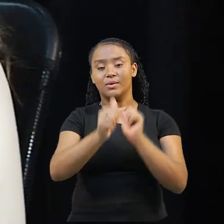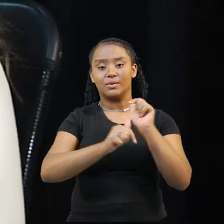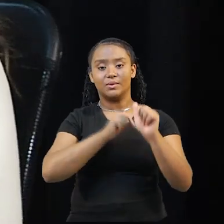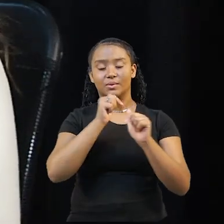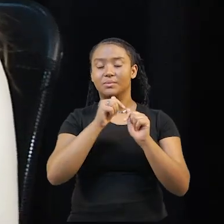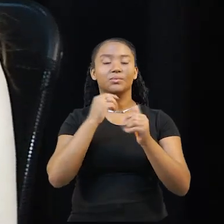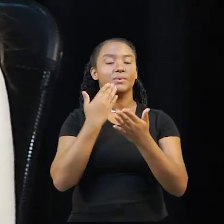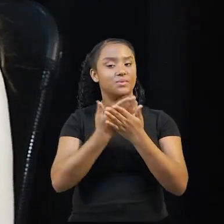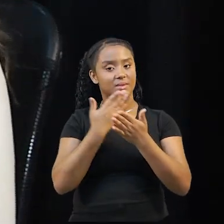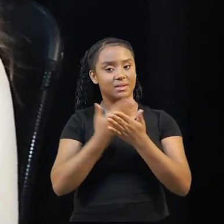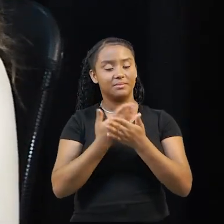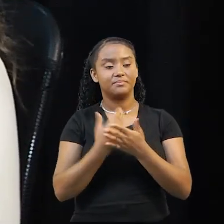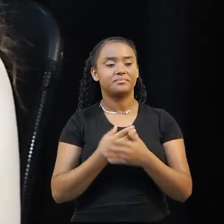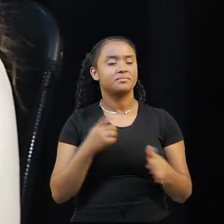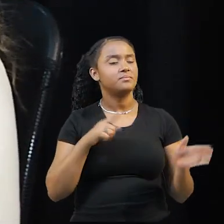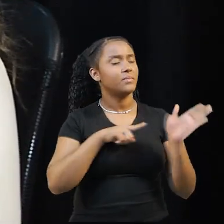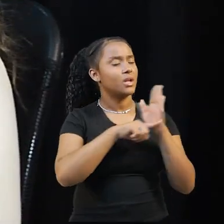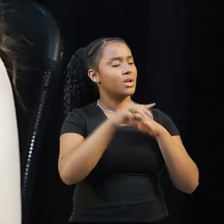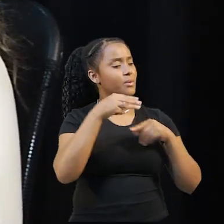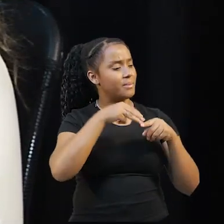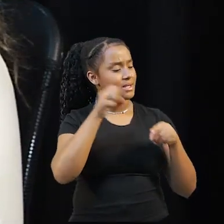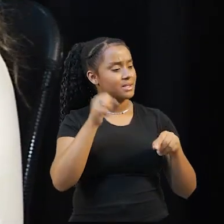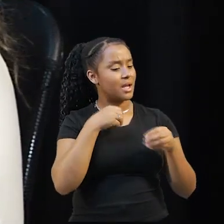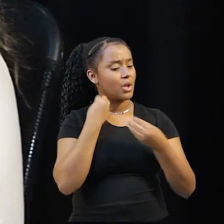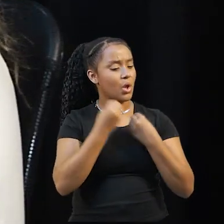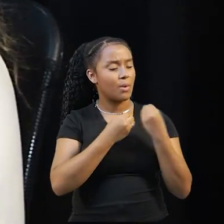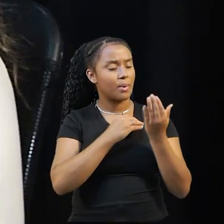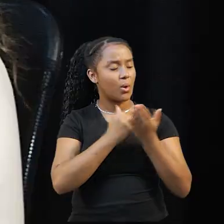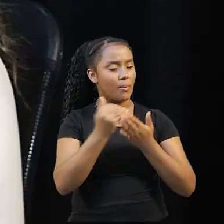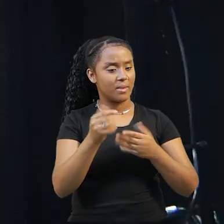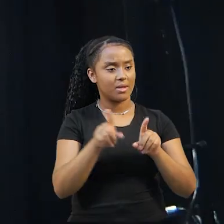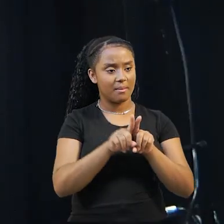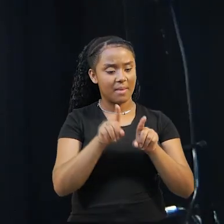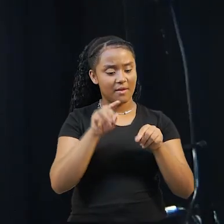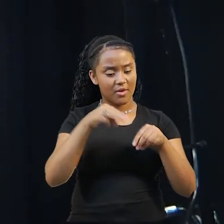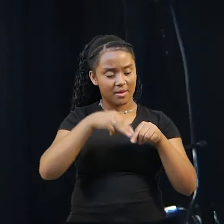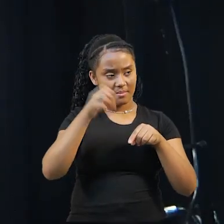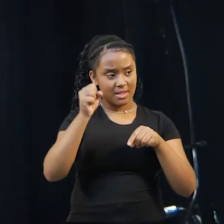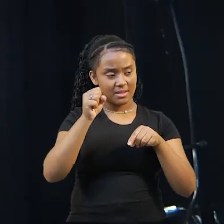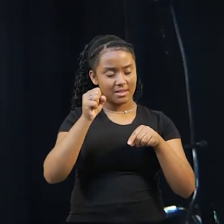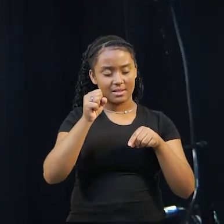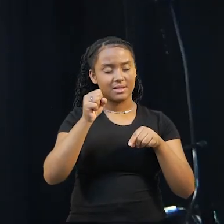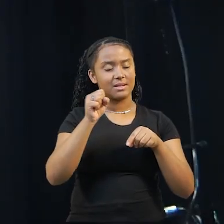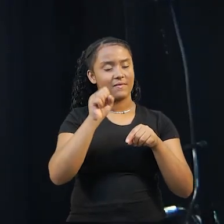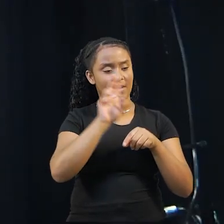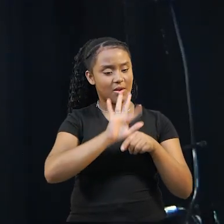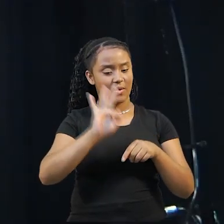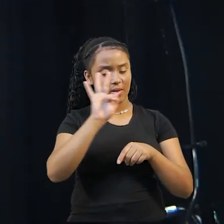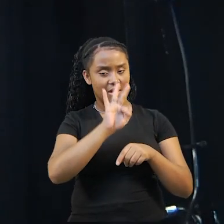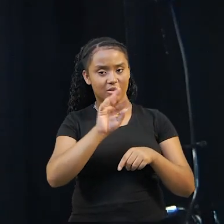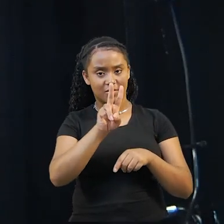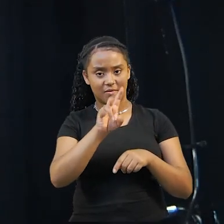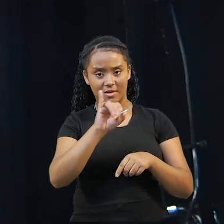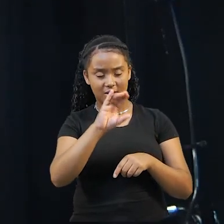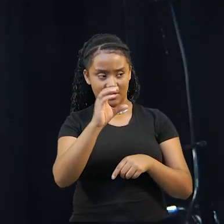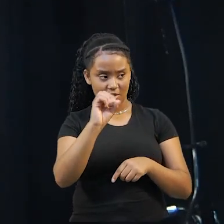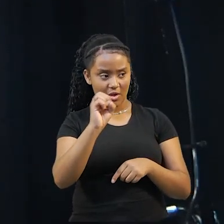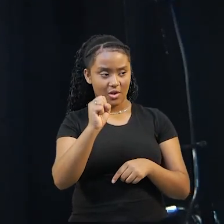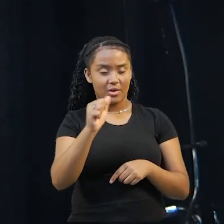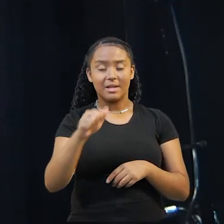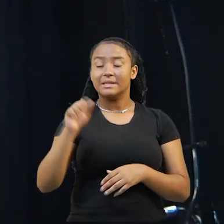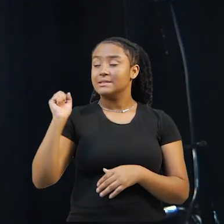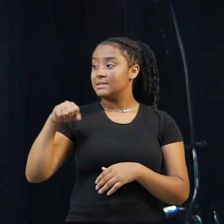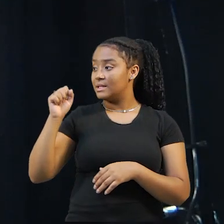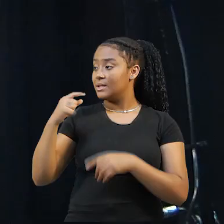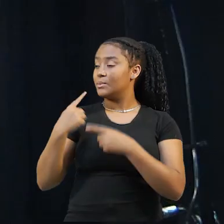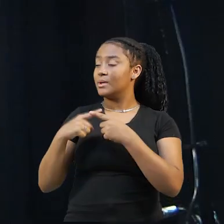mestrado, Catarina, quando começou? Foi na Federal de Viçosa também? Foi. Quando eu estava terminando a graduação,